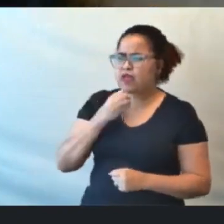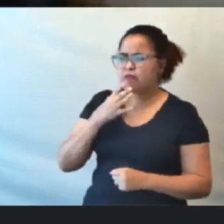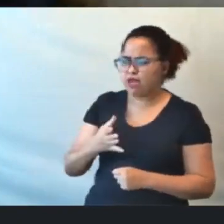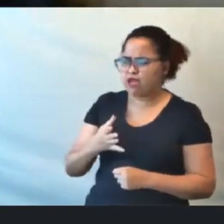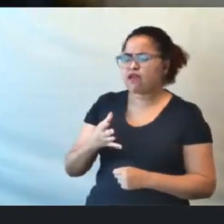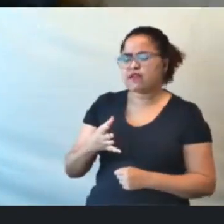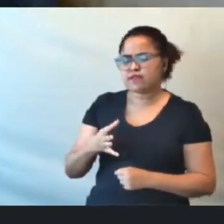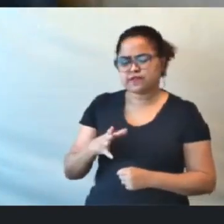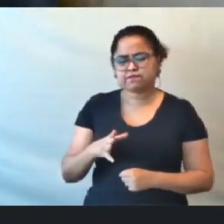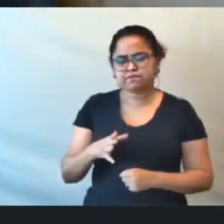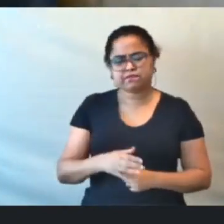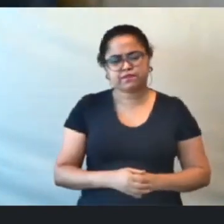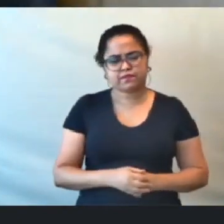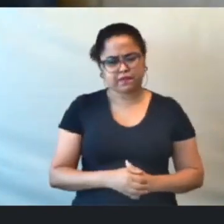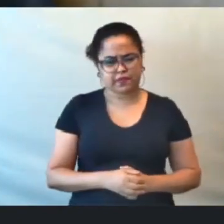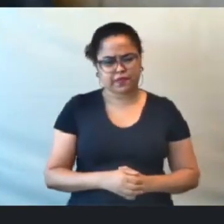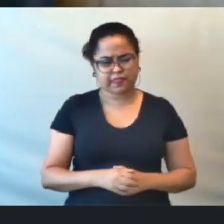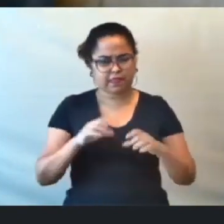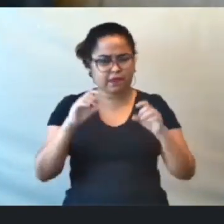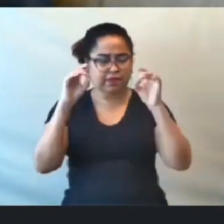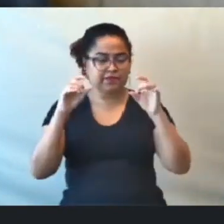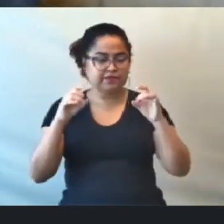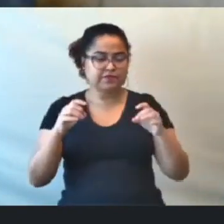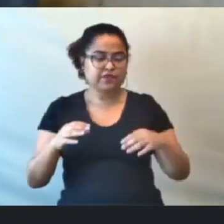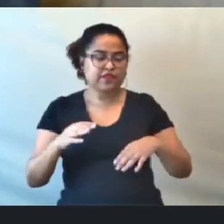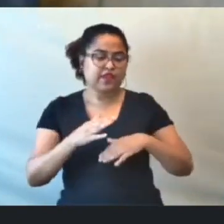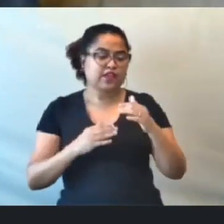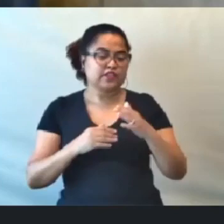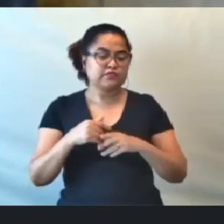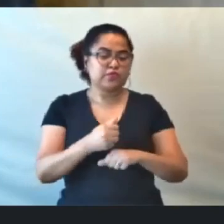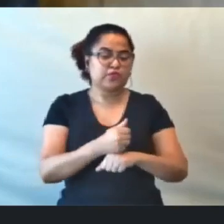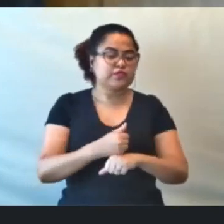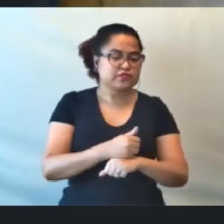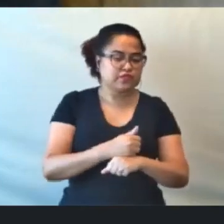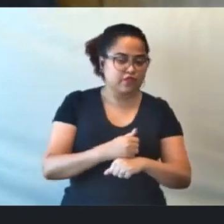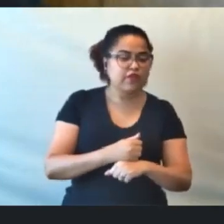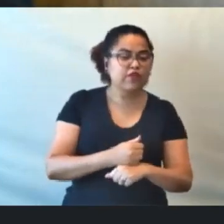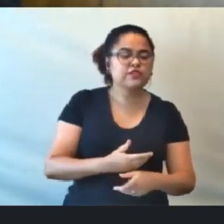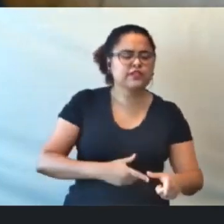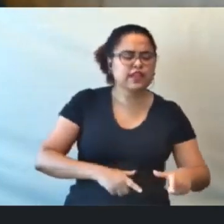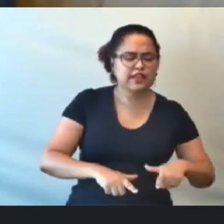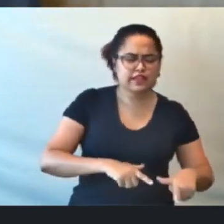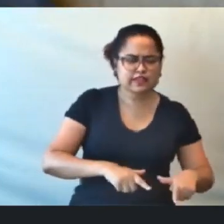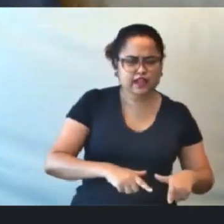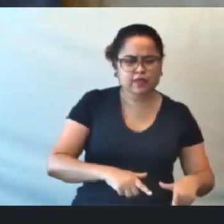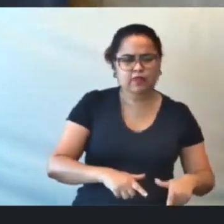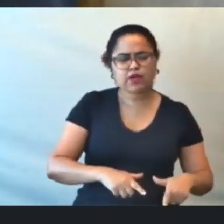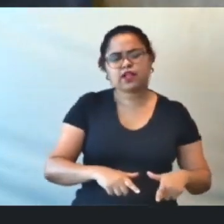as profissões que trabalham nessa área são liminólogos, hidrólogos,